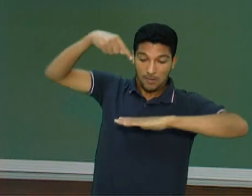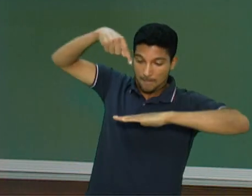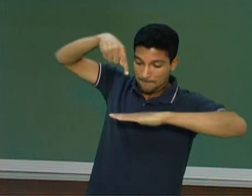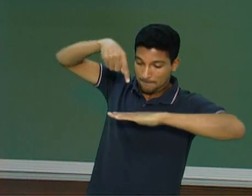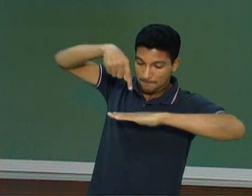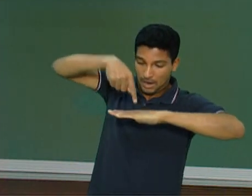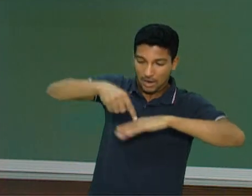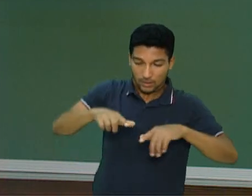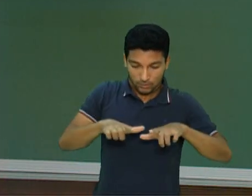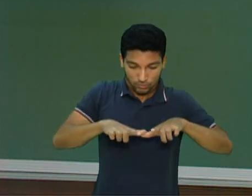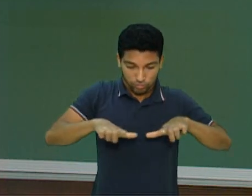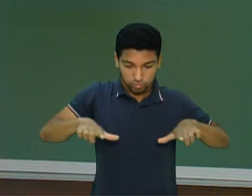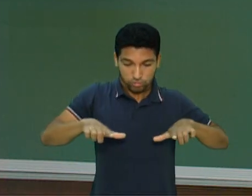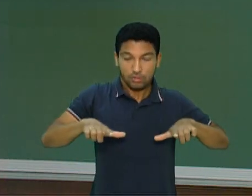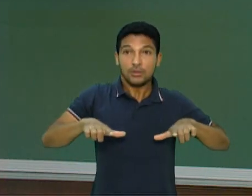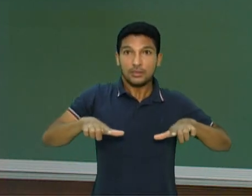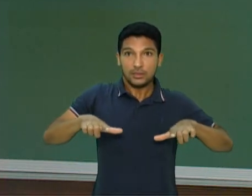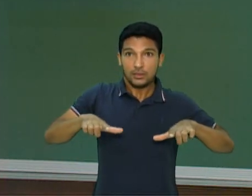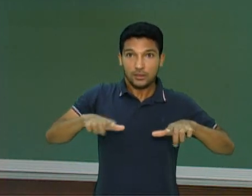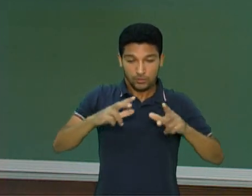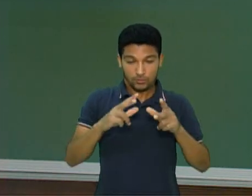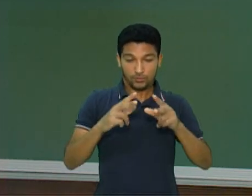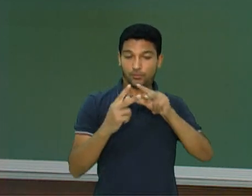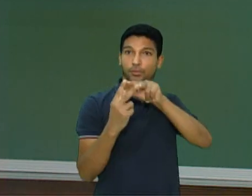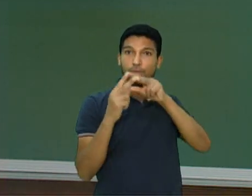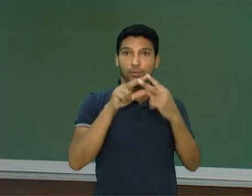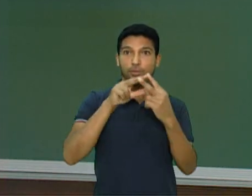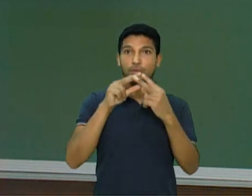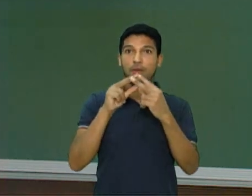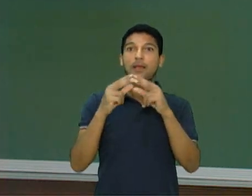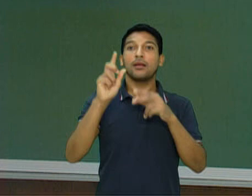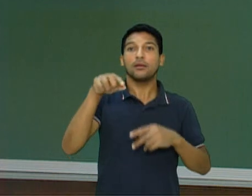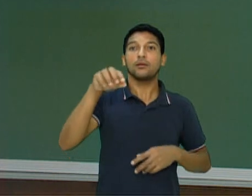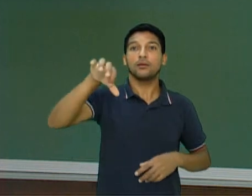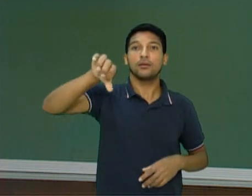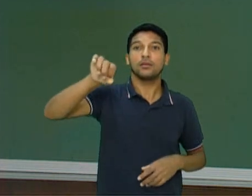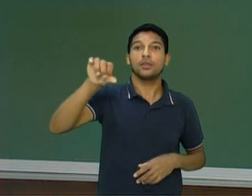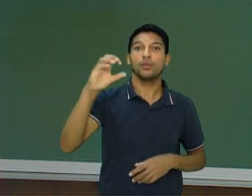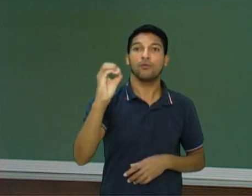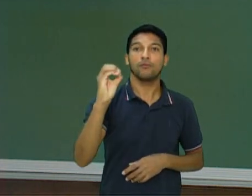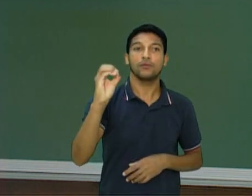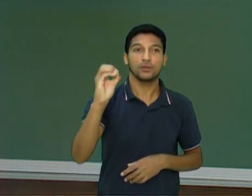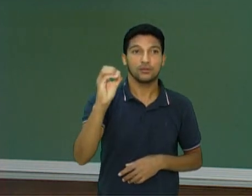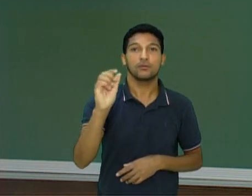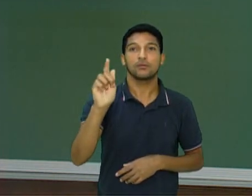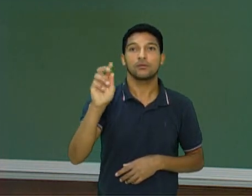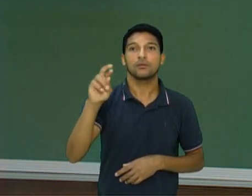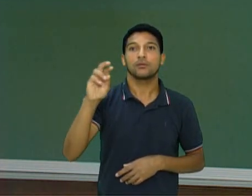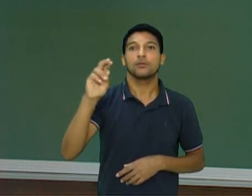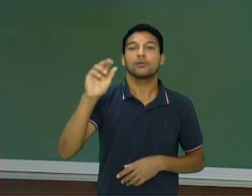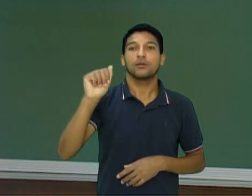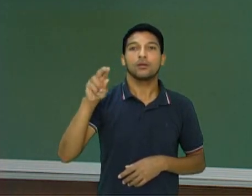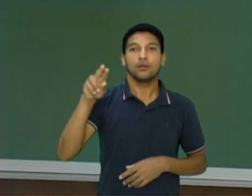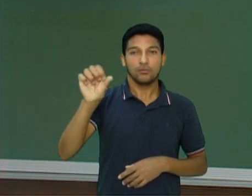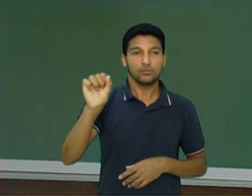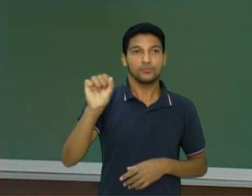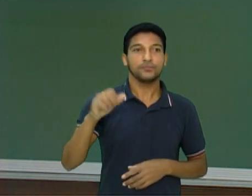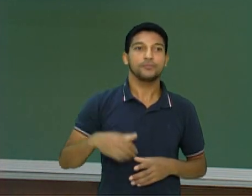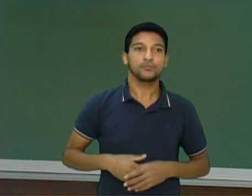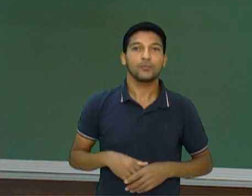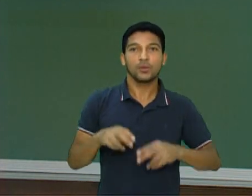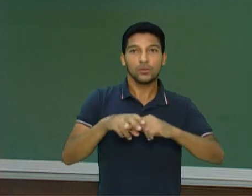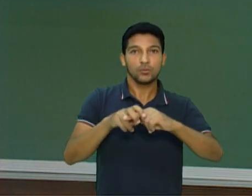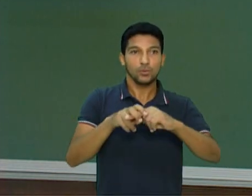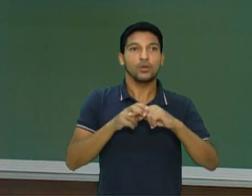aí formando o ângulo de 90 graus, ok? Beleza? Então aqui está 90 graus e até por esse motivo chama-se de